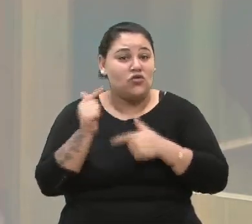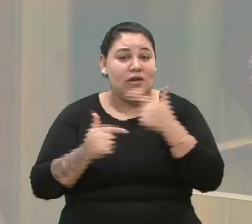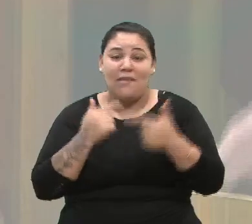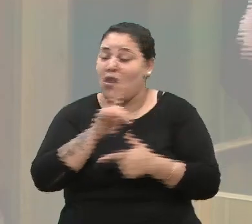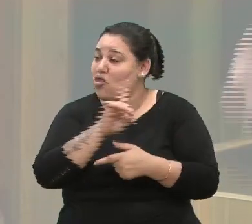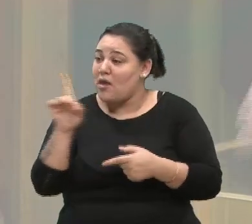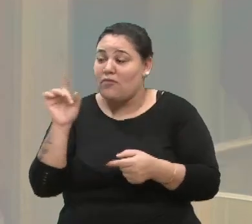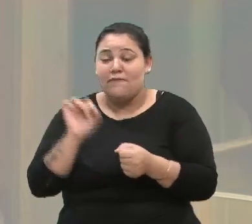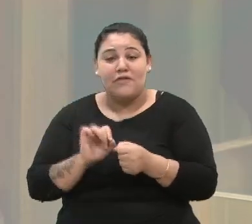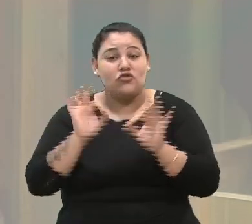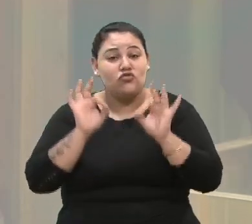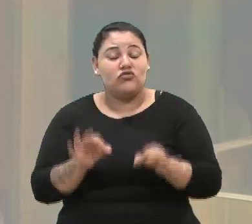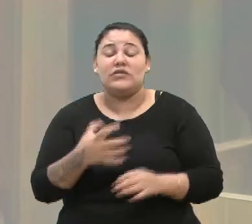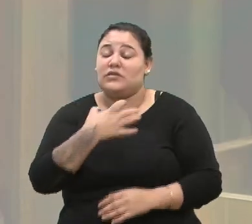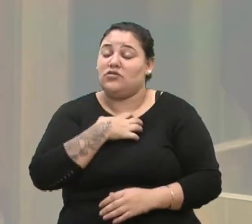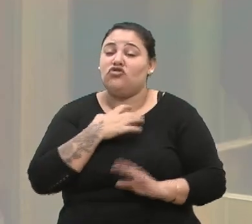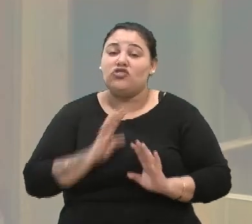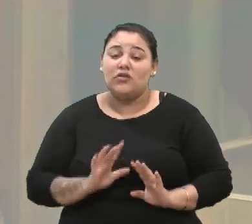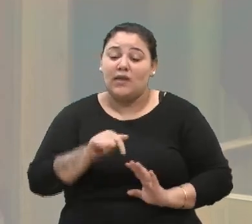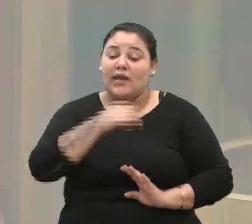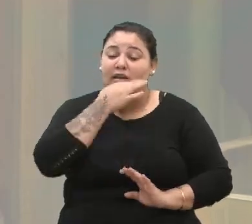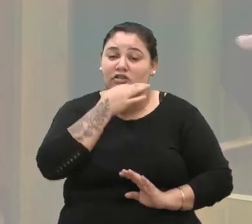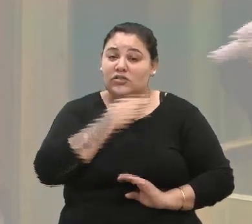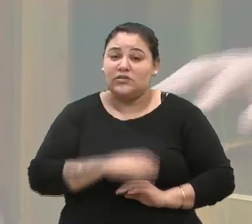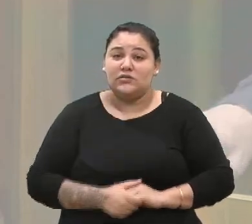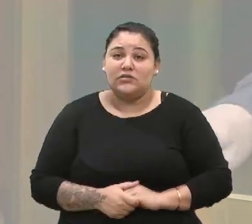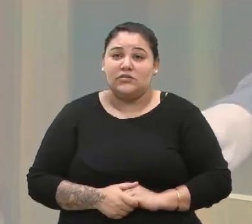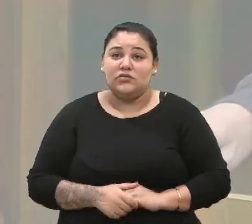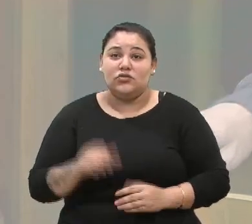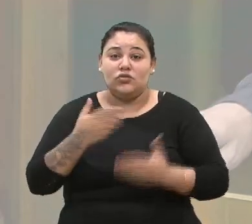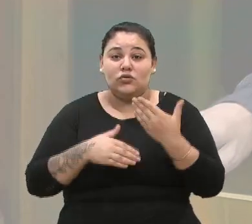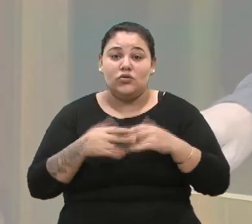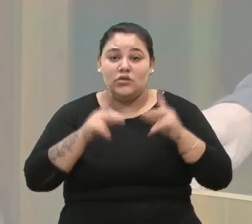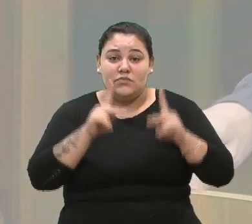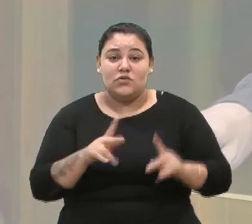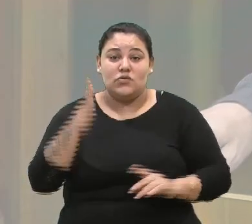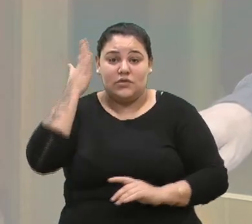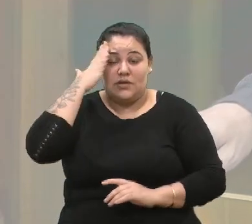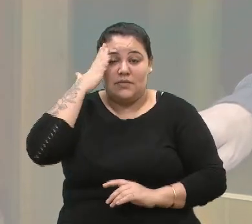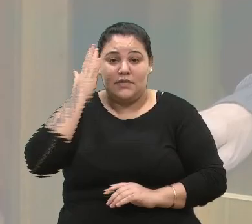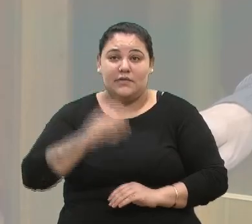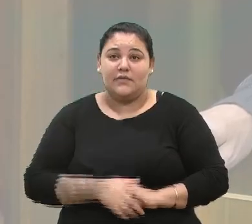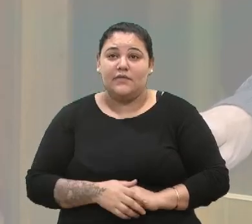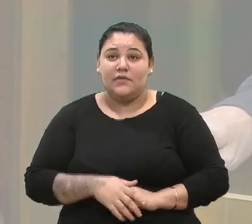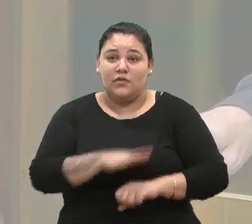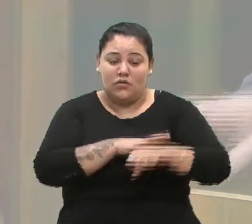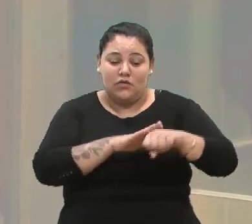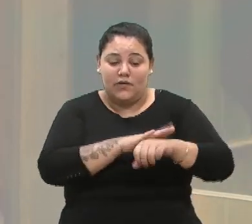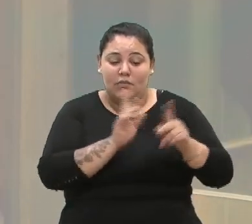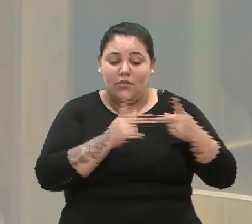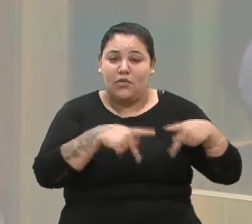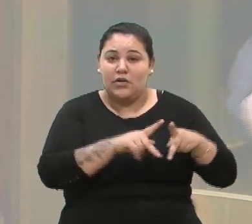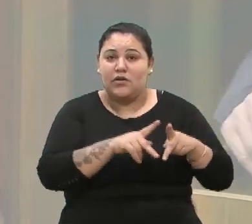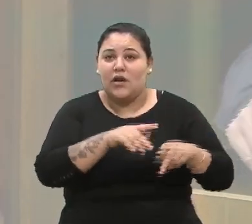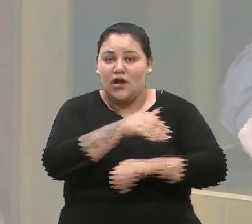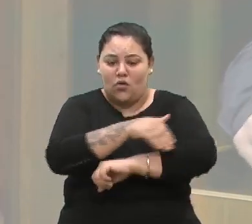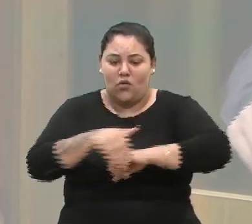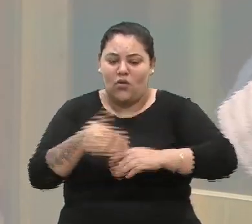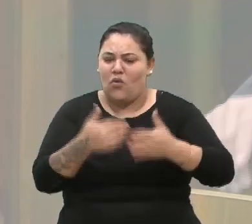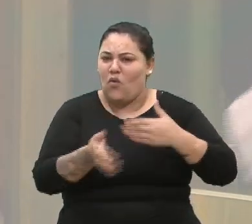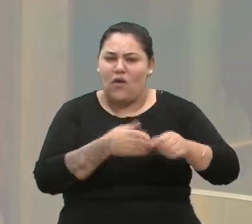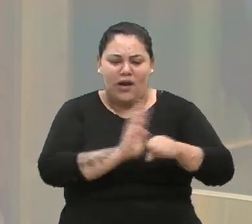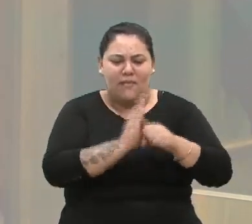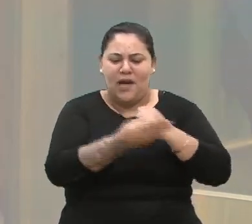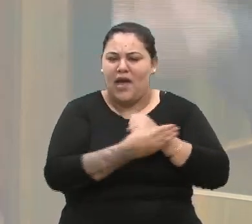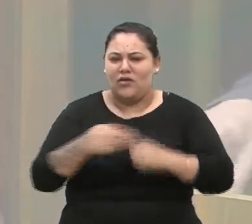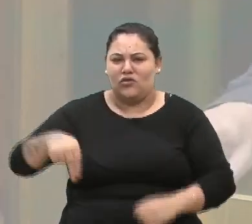prestado de forma adequada em Caxias do Sul. Isso aí todo mundo sabe. Fala com a população na rua. E pode ir em qualquer bairro. Pode ir na Zona